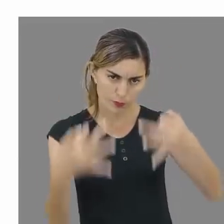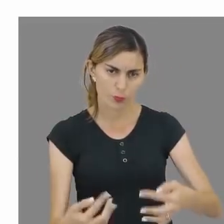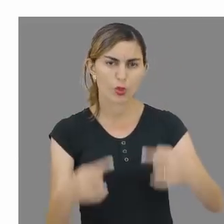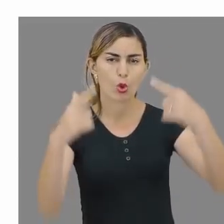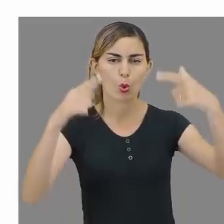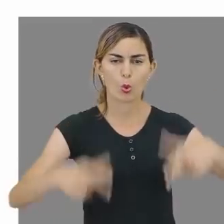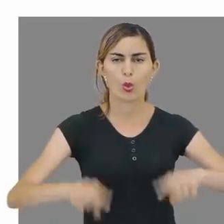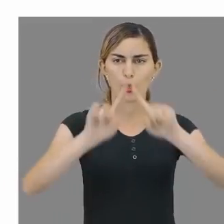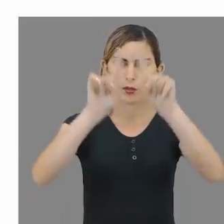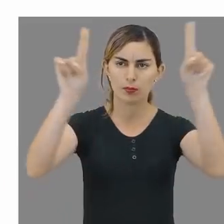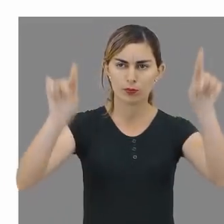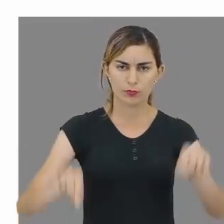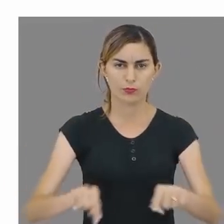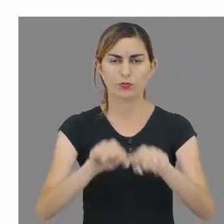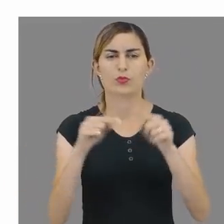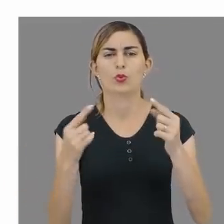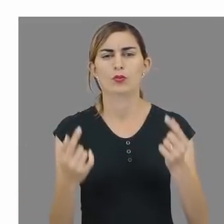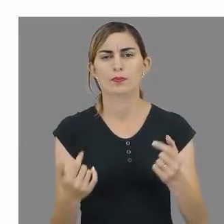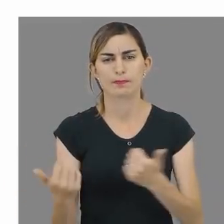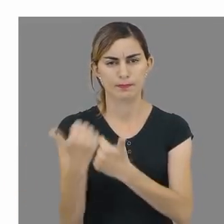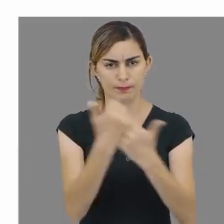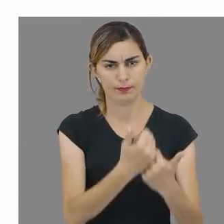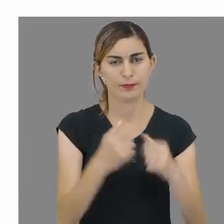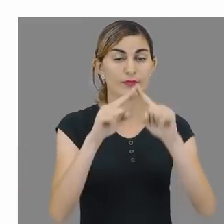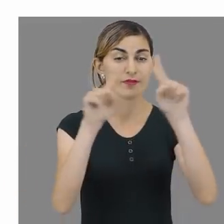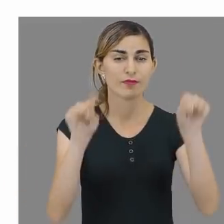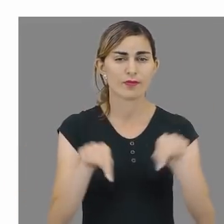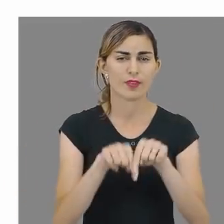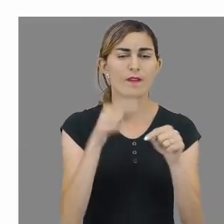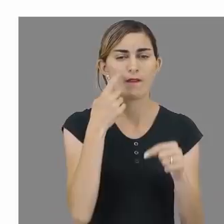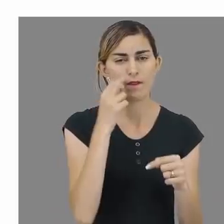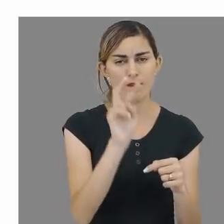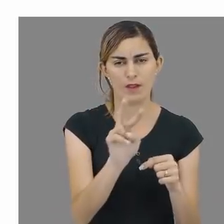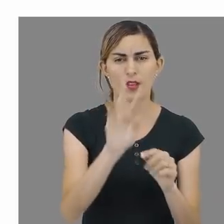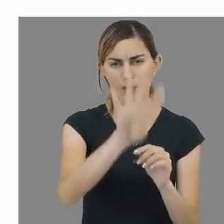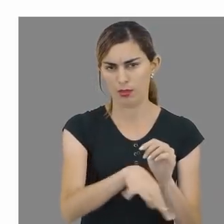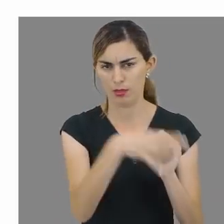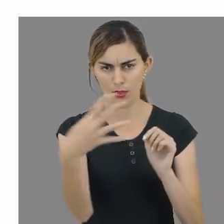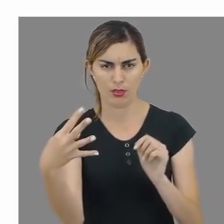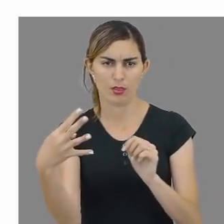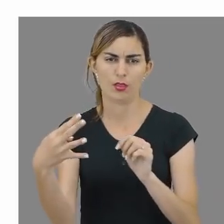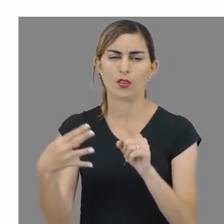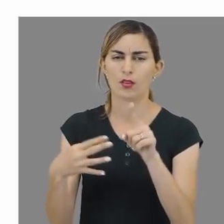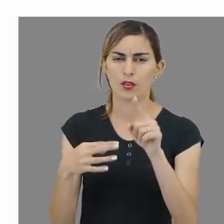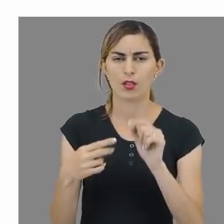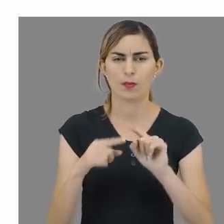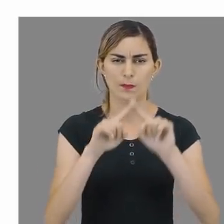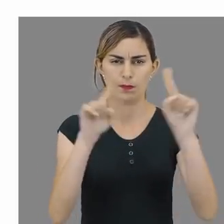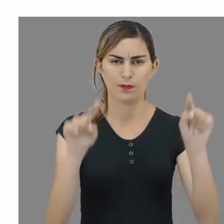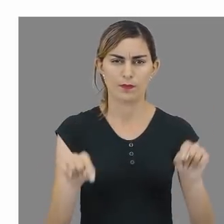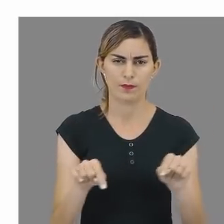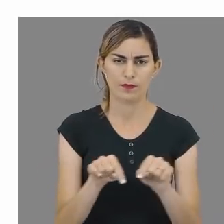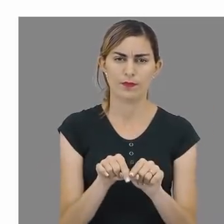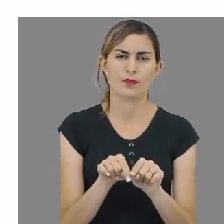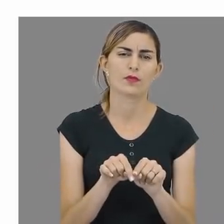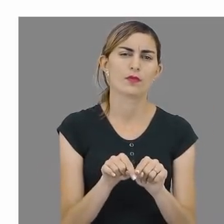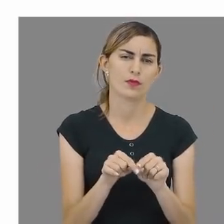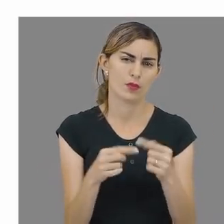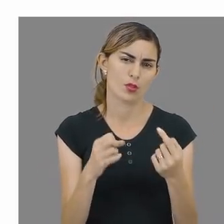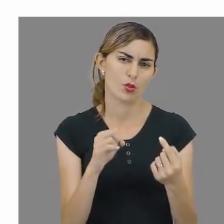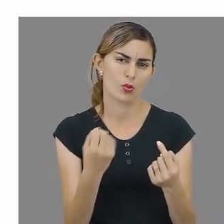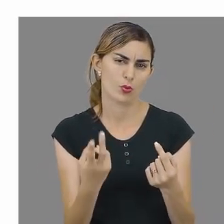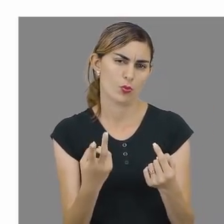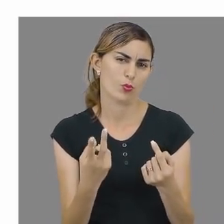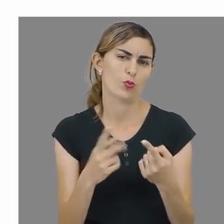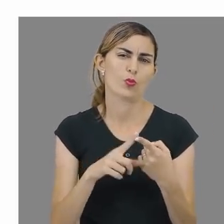a serem executados pelo algoritmo representado. Conforme podemos ver nessa tabela de exemplo, um retângulo com as